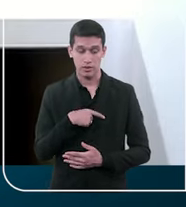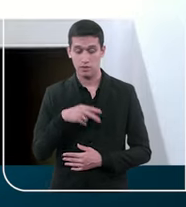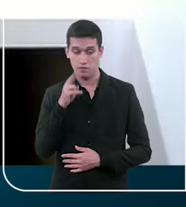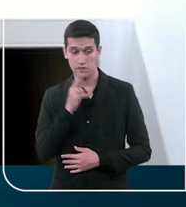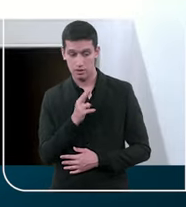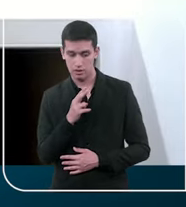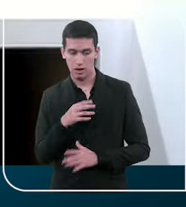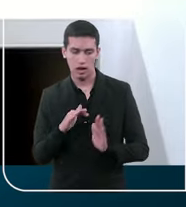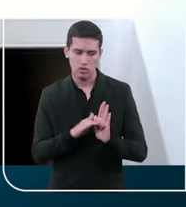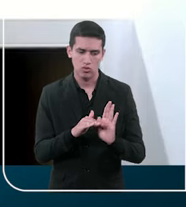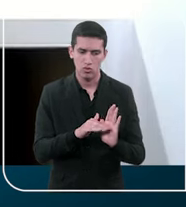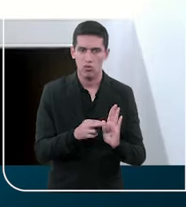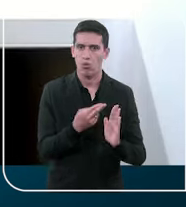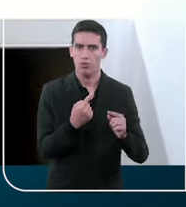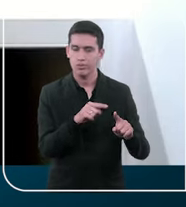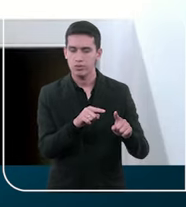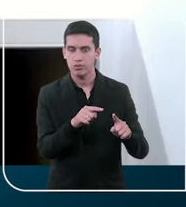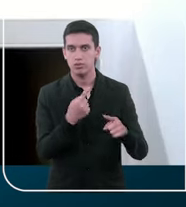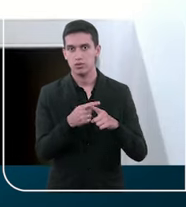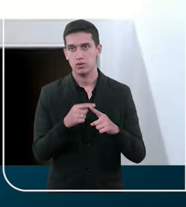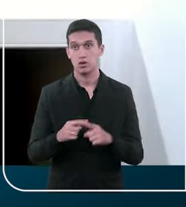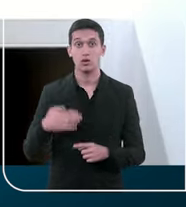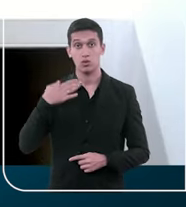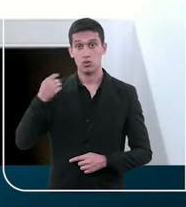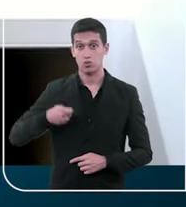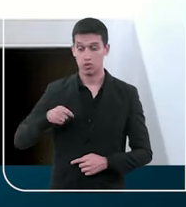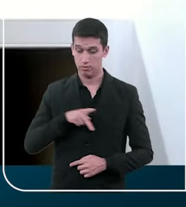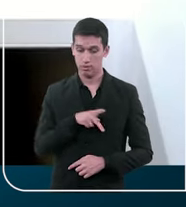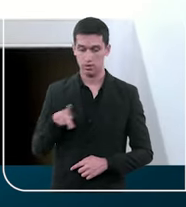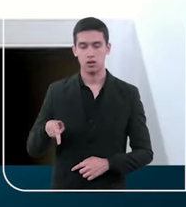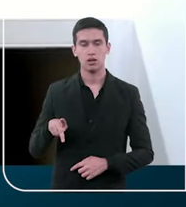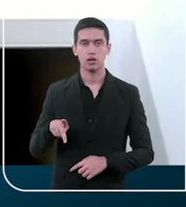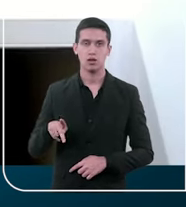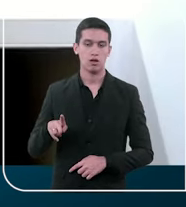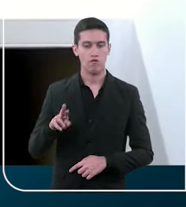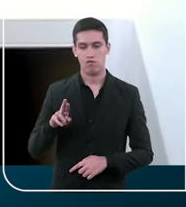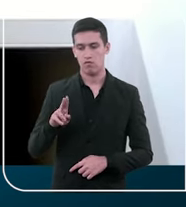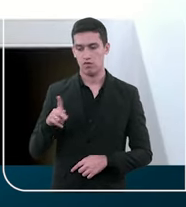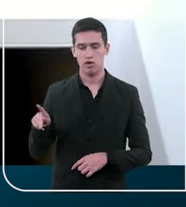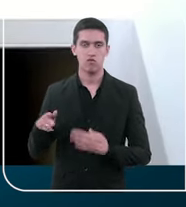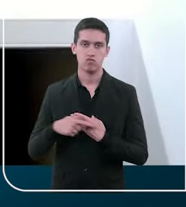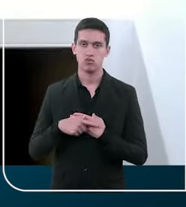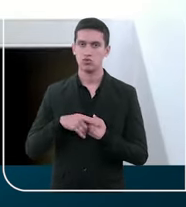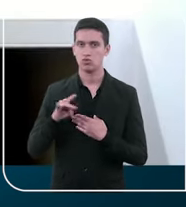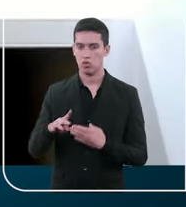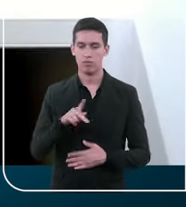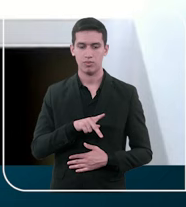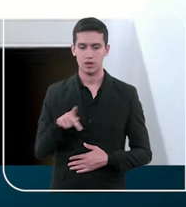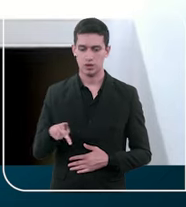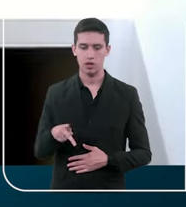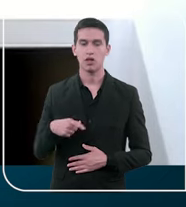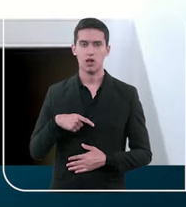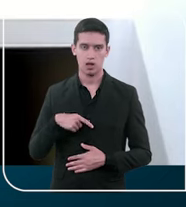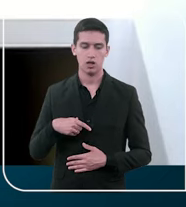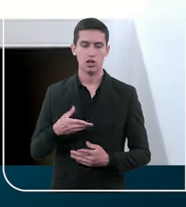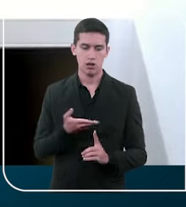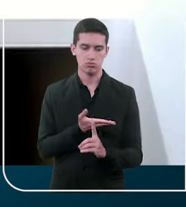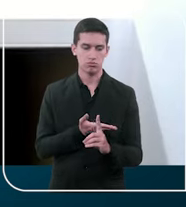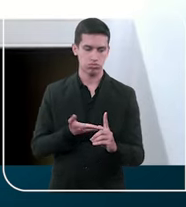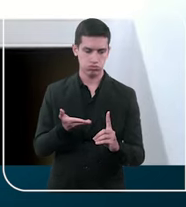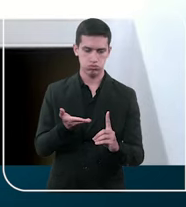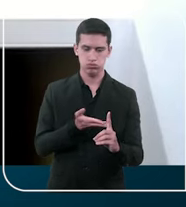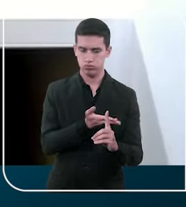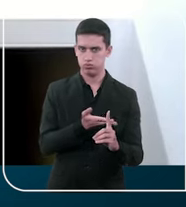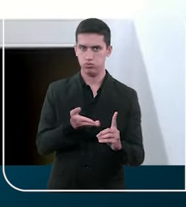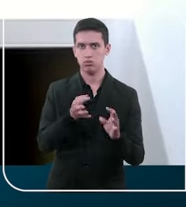necessária parcialidade, até porque o papel do juiz presidente é exatamente ser o presidente da sessão, ou seja, conduzir e garantir a ordem